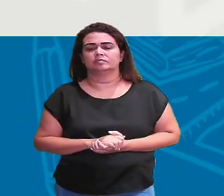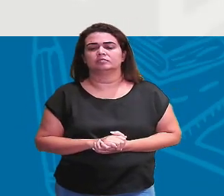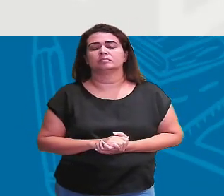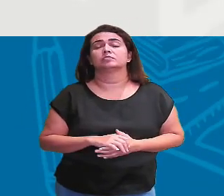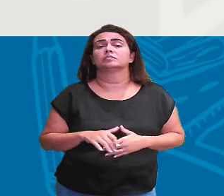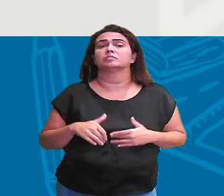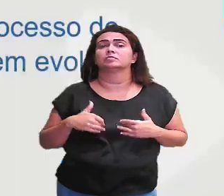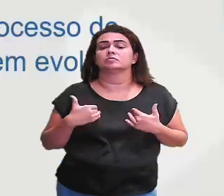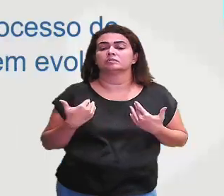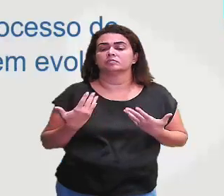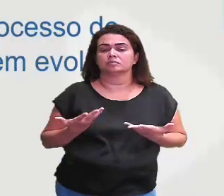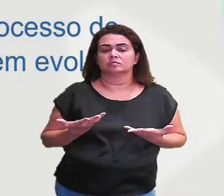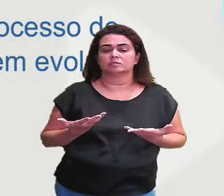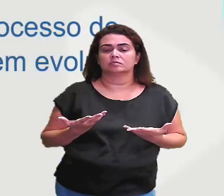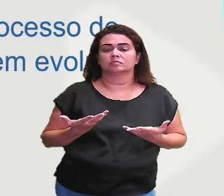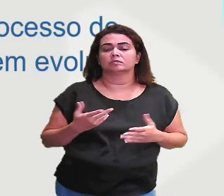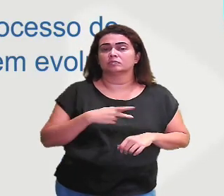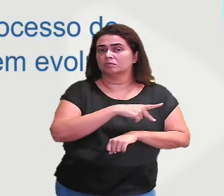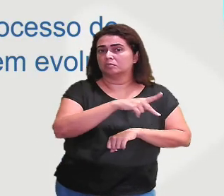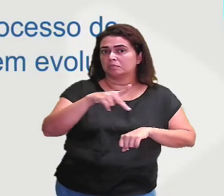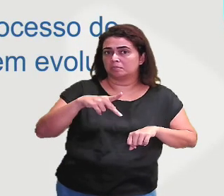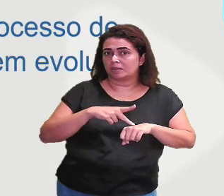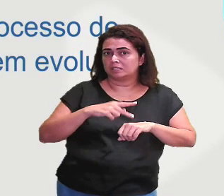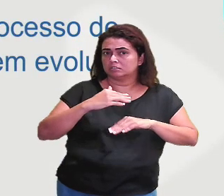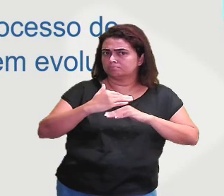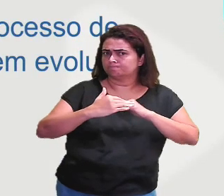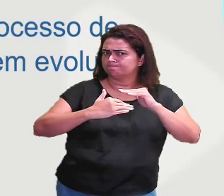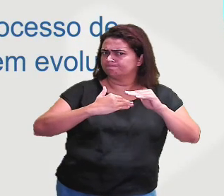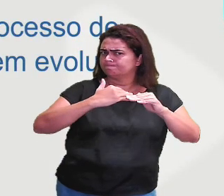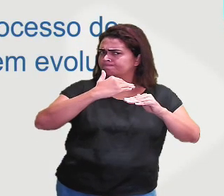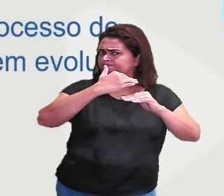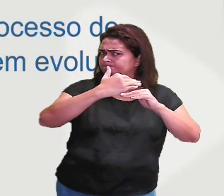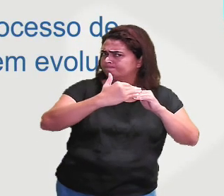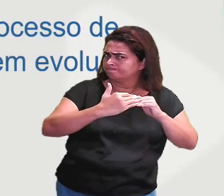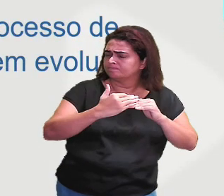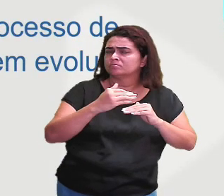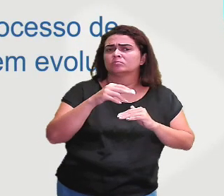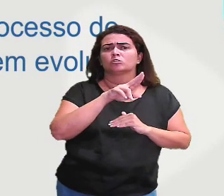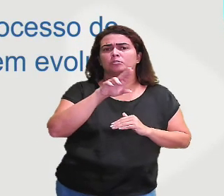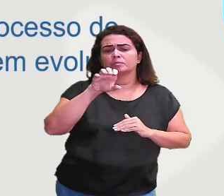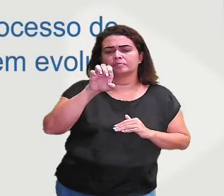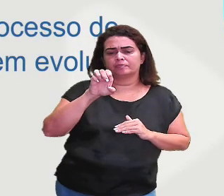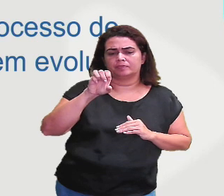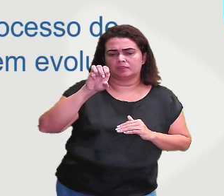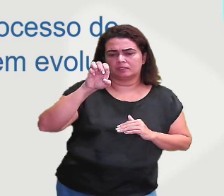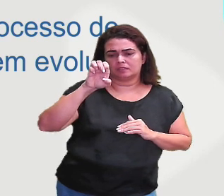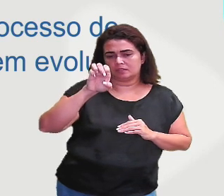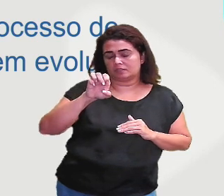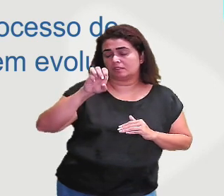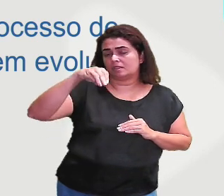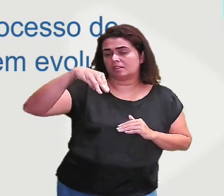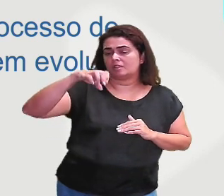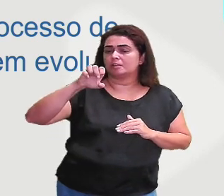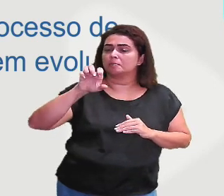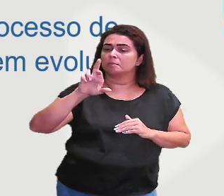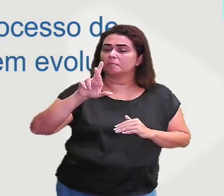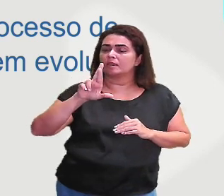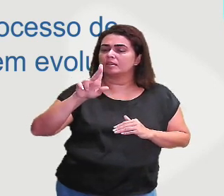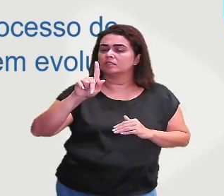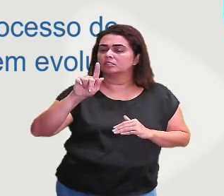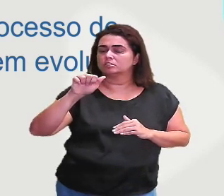A expressão países emergentes faz referência aos países em desenvolvimento. Os países considerados como emergentes são aqueles que apresentam